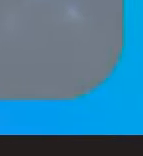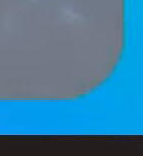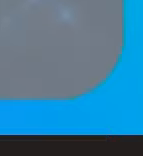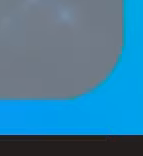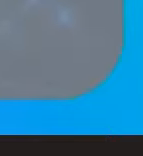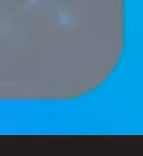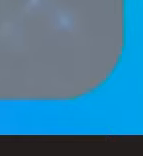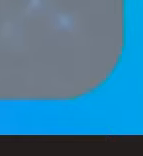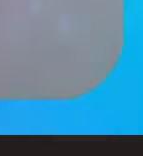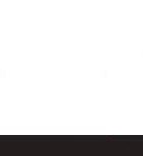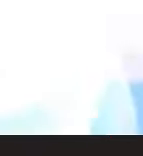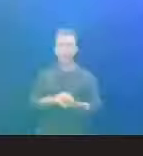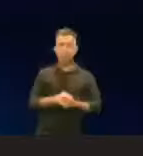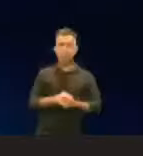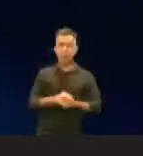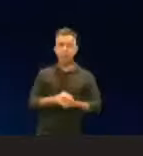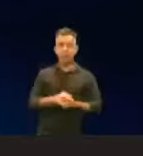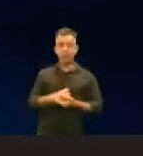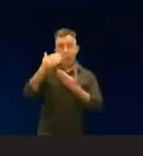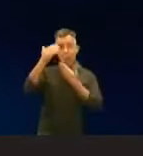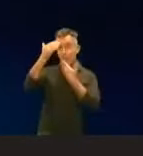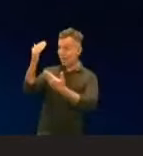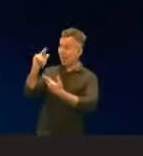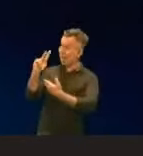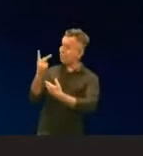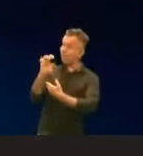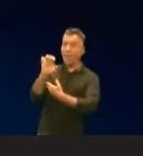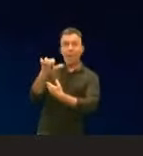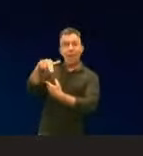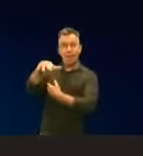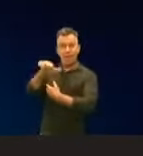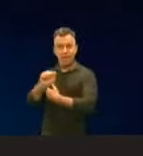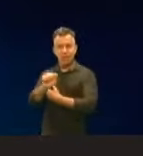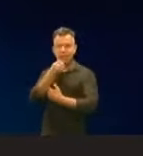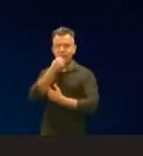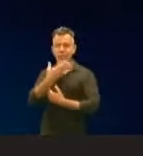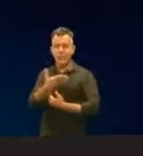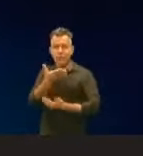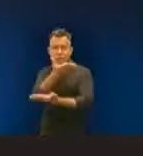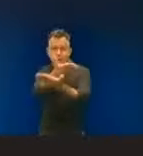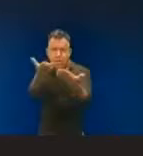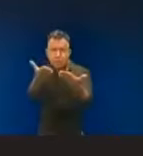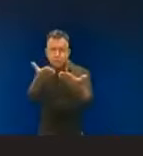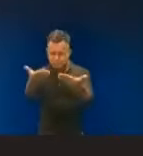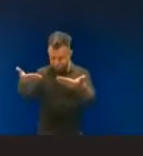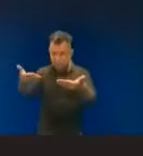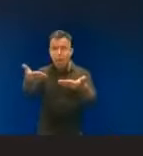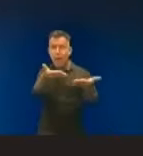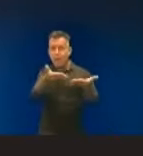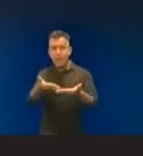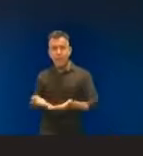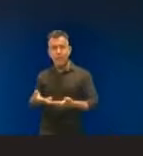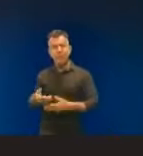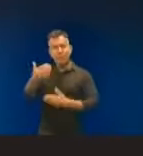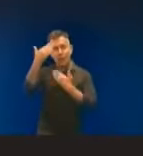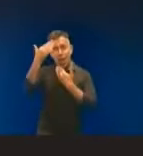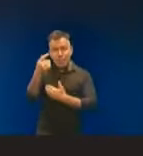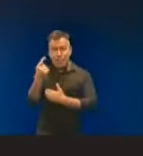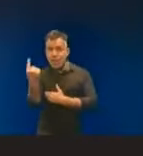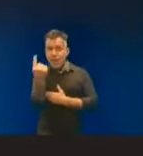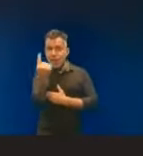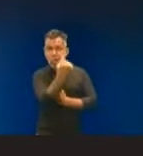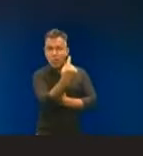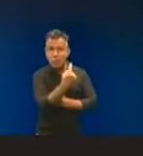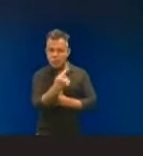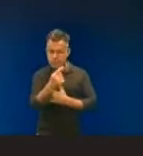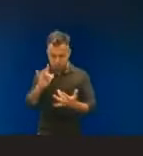Eu já comprei minha varejo. Obrigado, Helena. Sejam todos muito bem-vindos. Olha o Fulcherberger aí. Agradeço a cada um de vocês